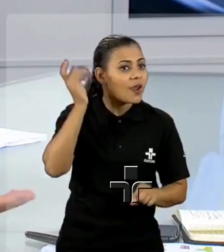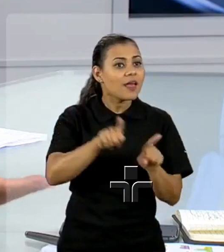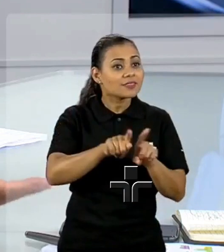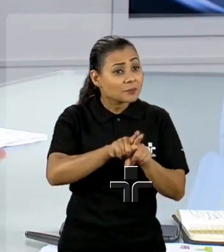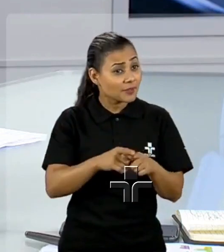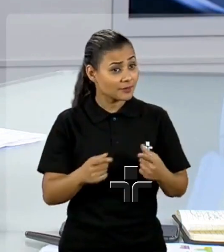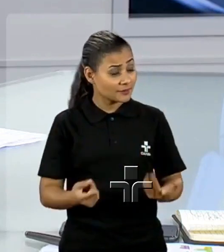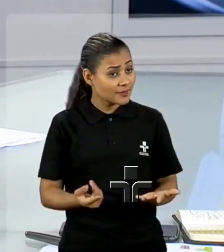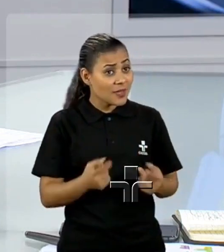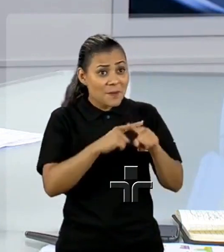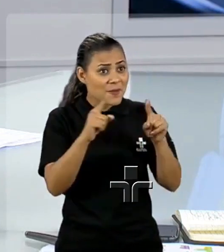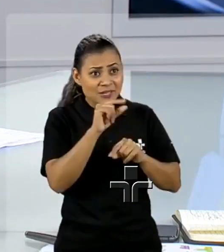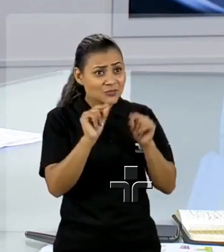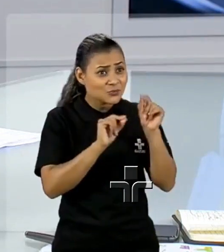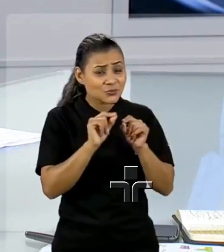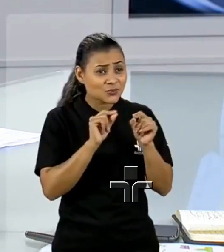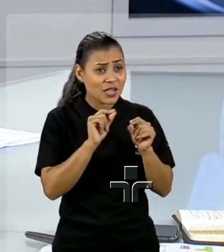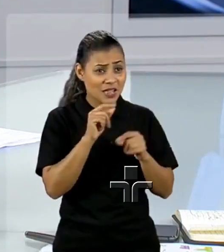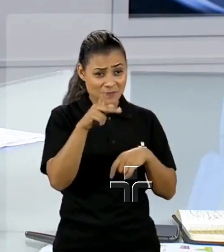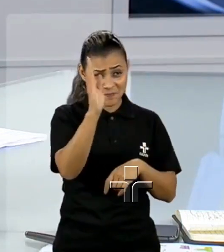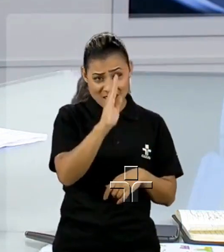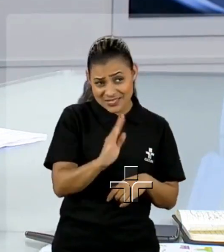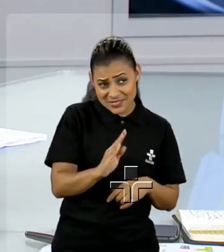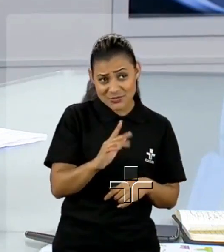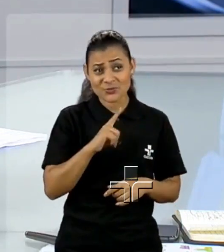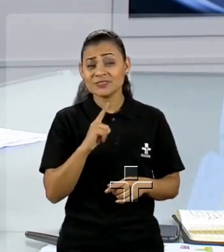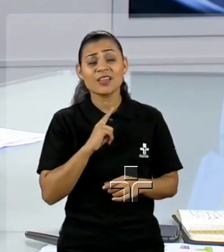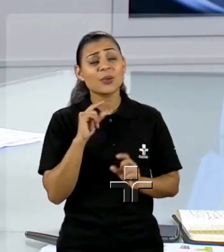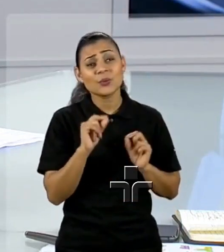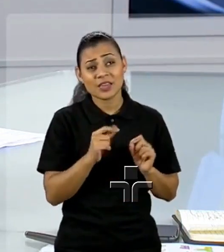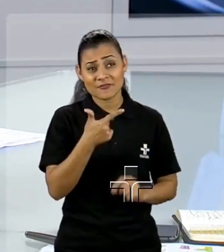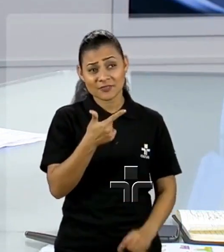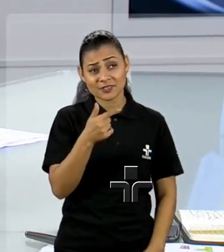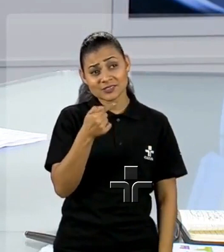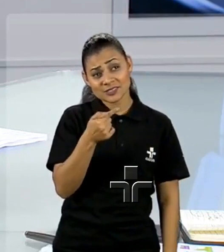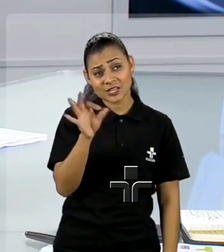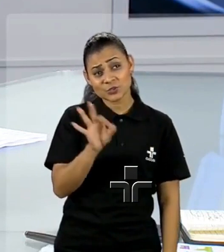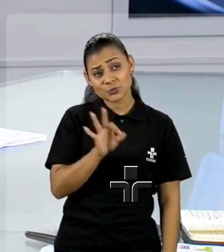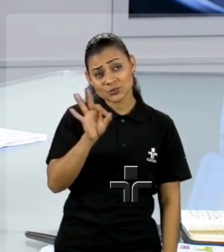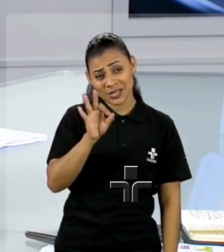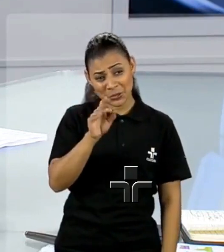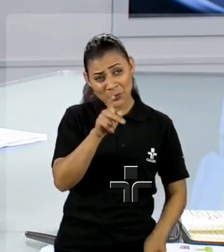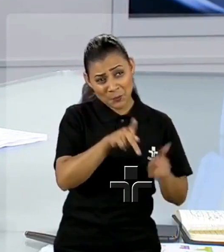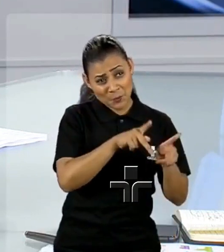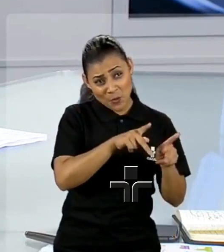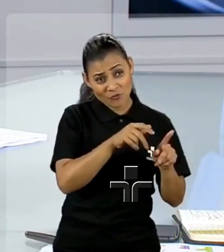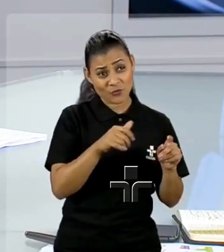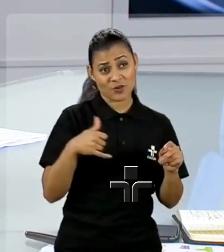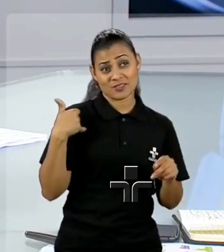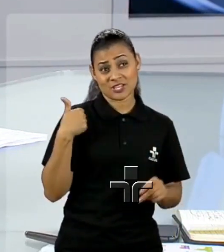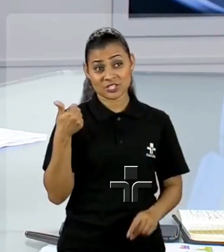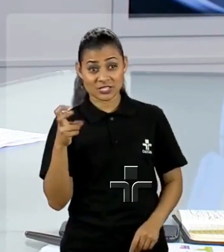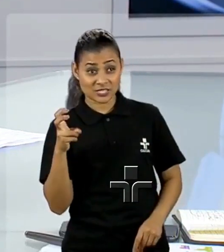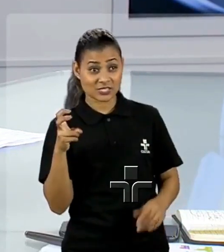num país, né? Pegando aqui um dado de que nós temos aí 27% da população de 15 a